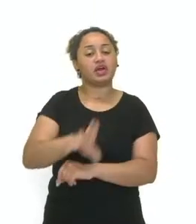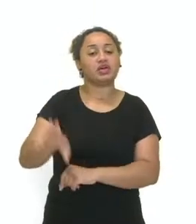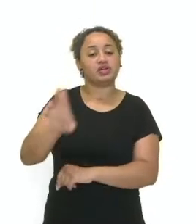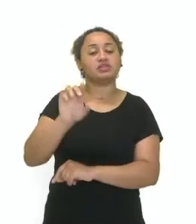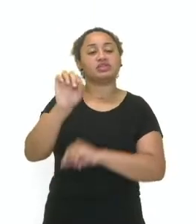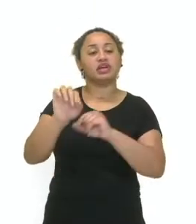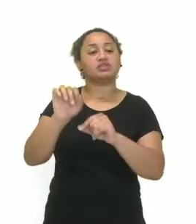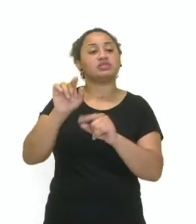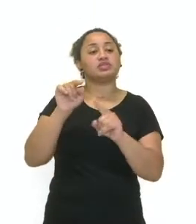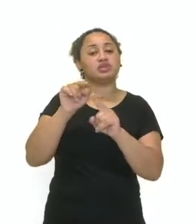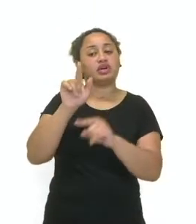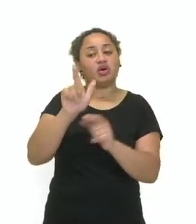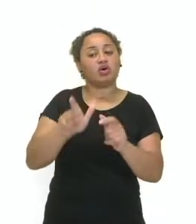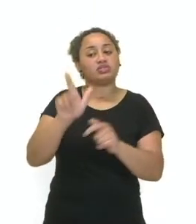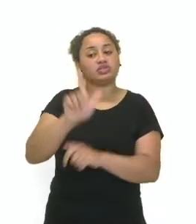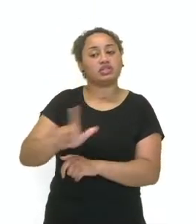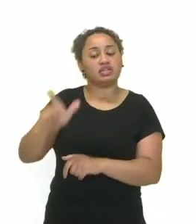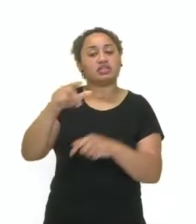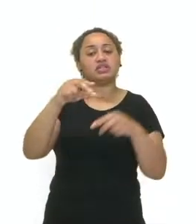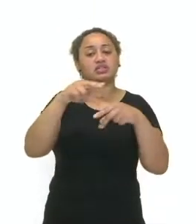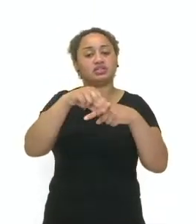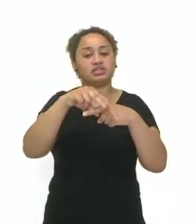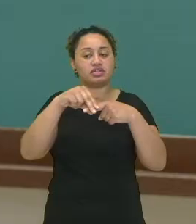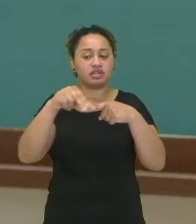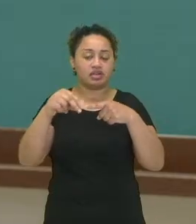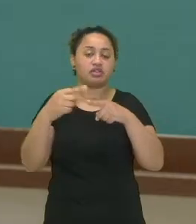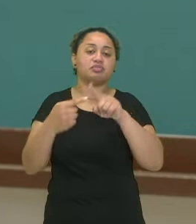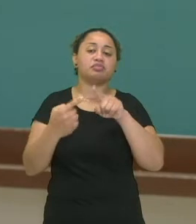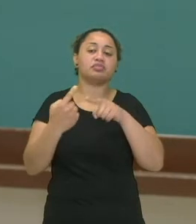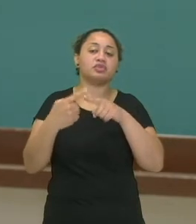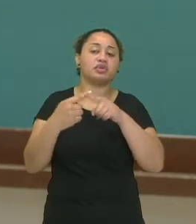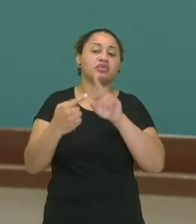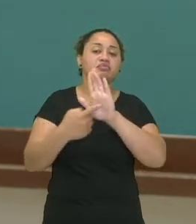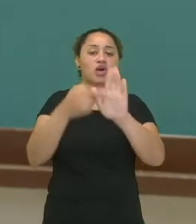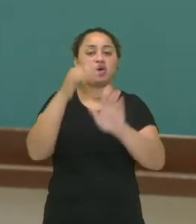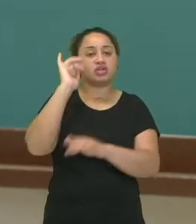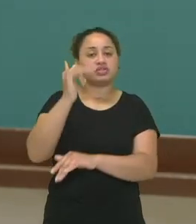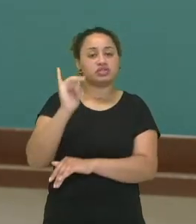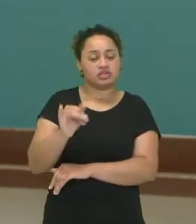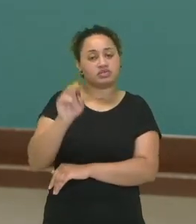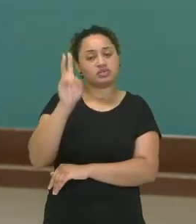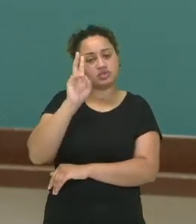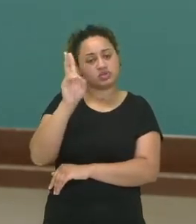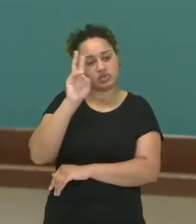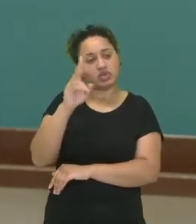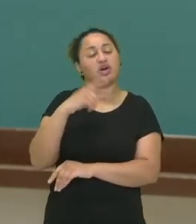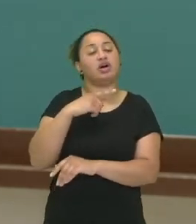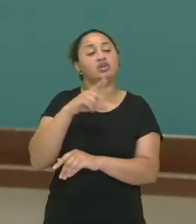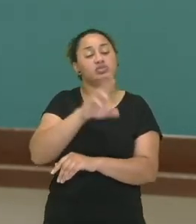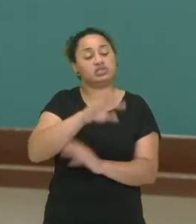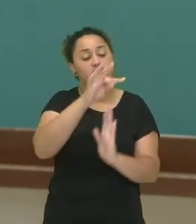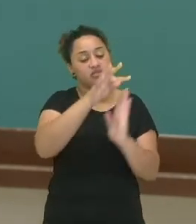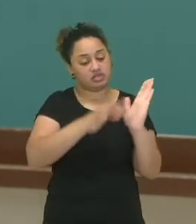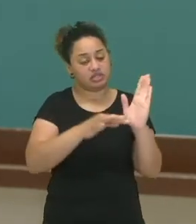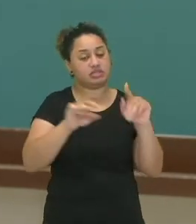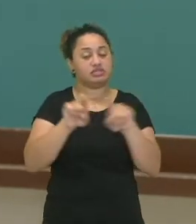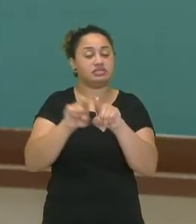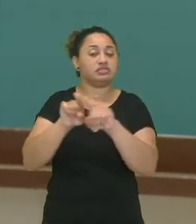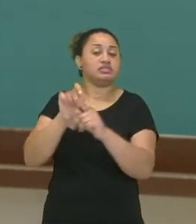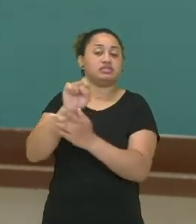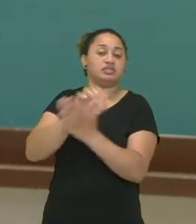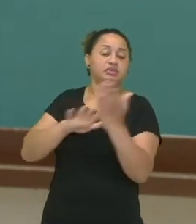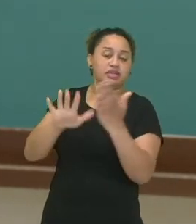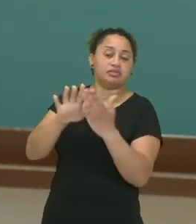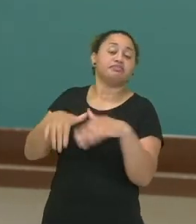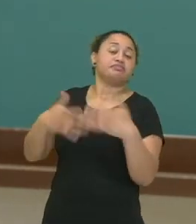na literatura de cordel por contar histórias. Que a literatura de cordel, ela conta histórias através de textos e imagens, né? Então,